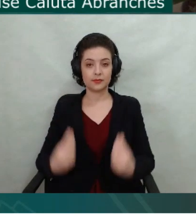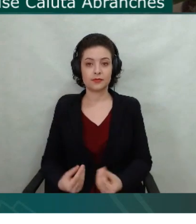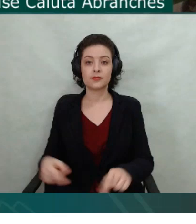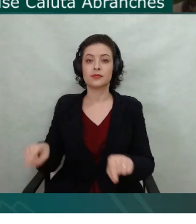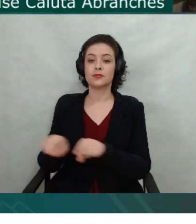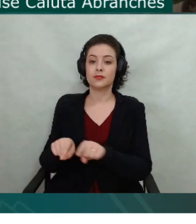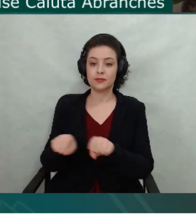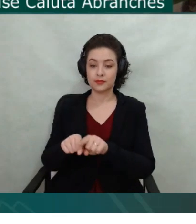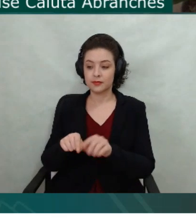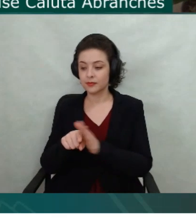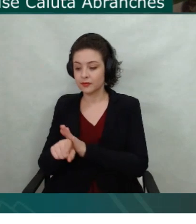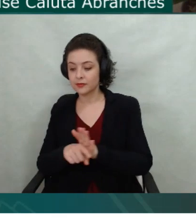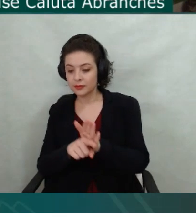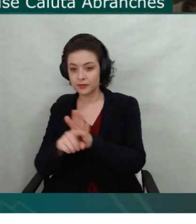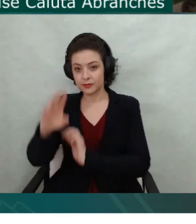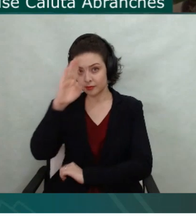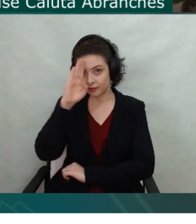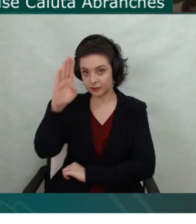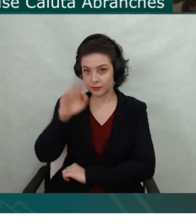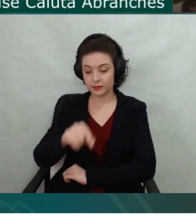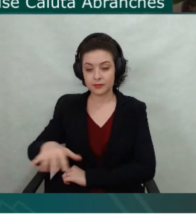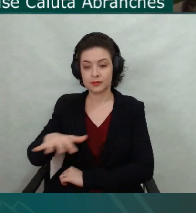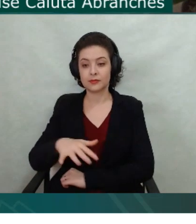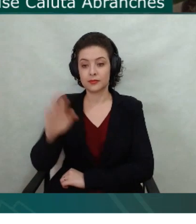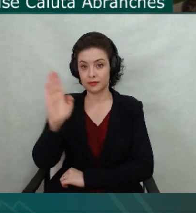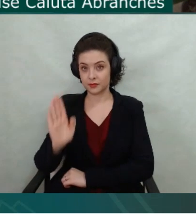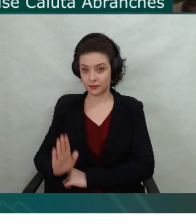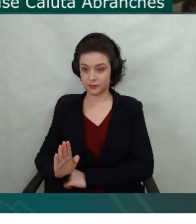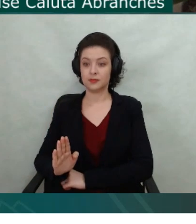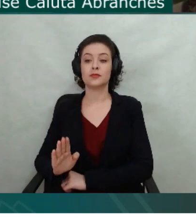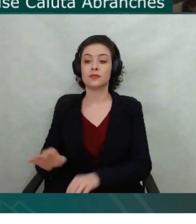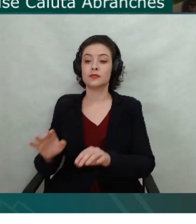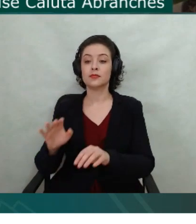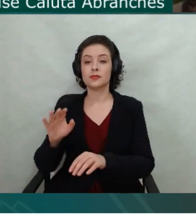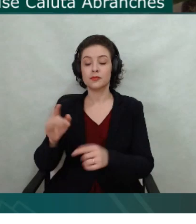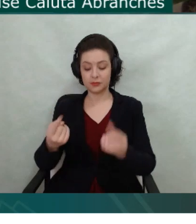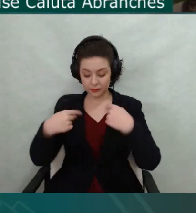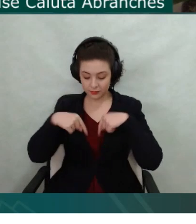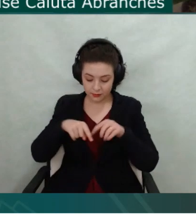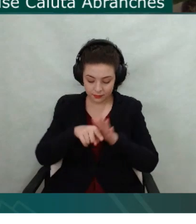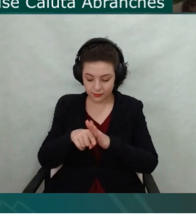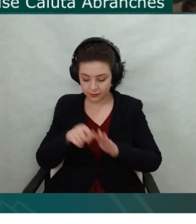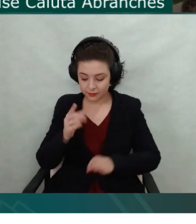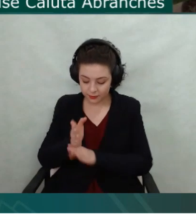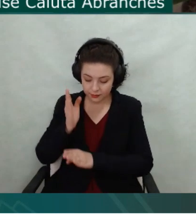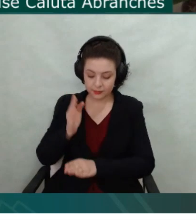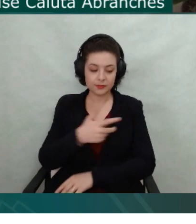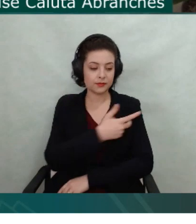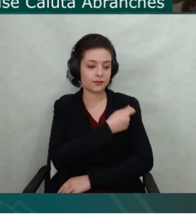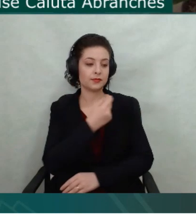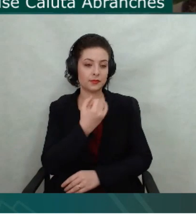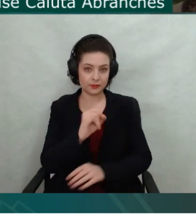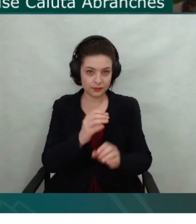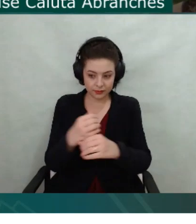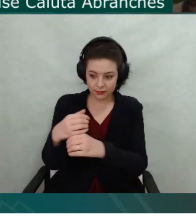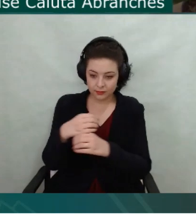investigadora principal no Brasil dos testes sobre a eficácia da vacina desenvolvida pela